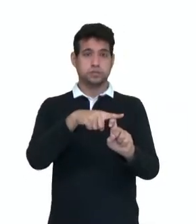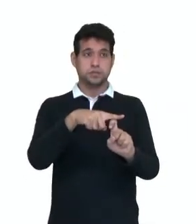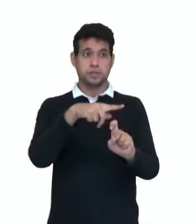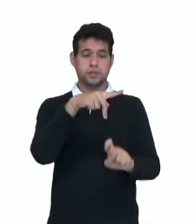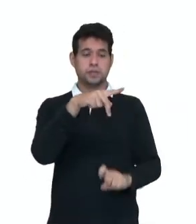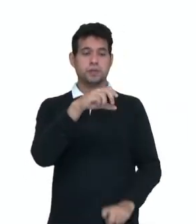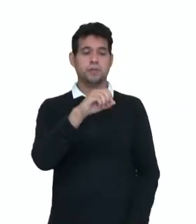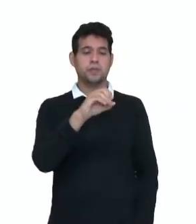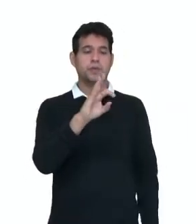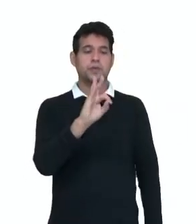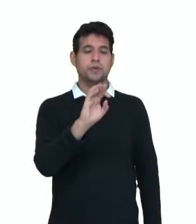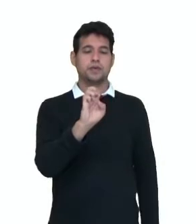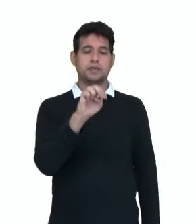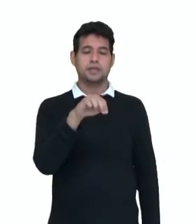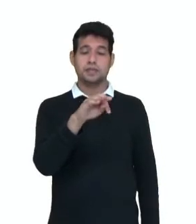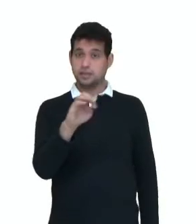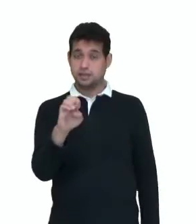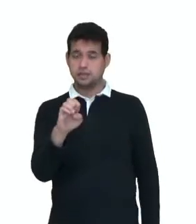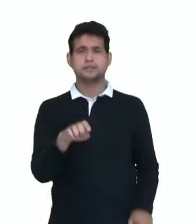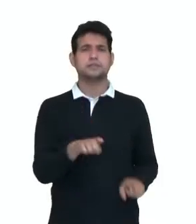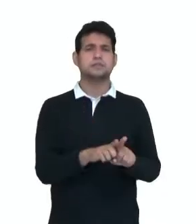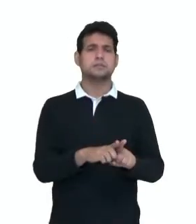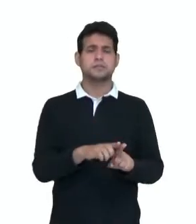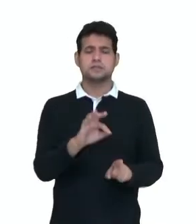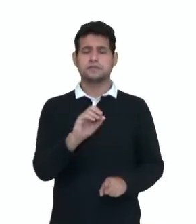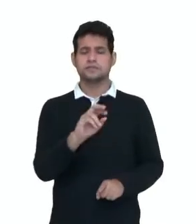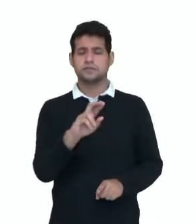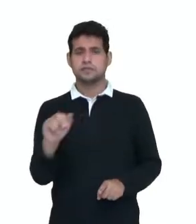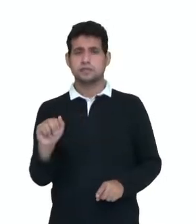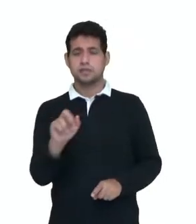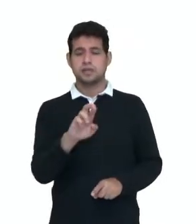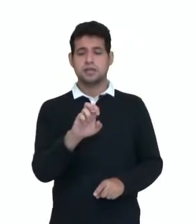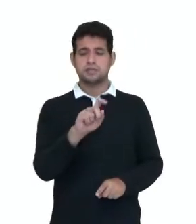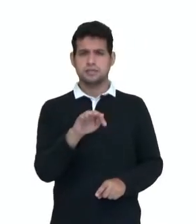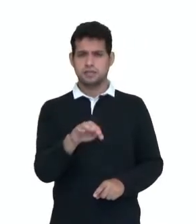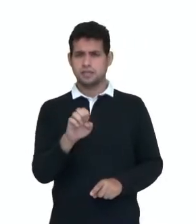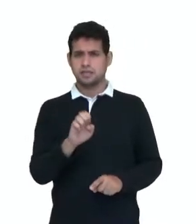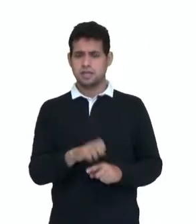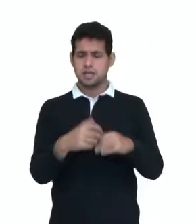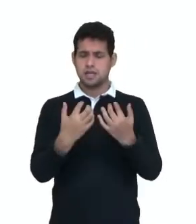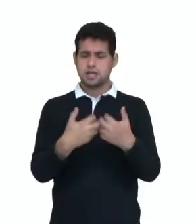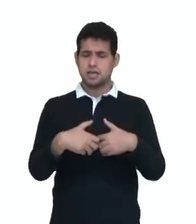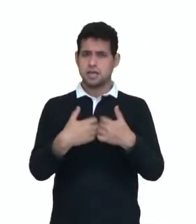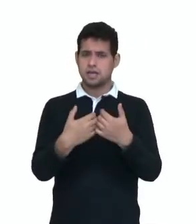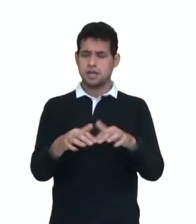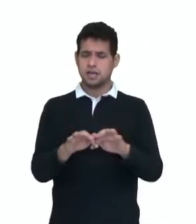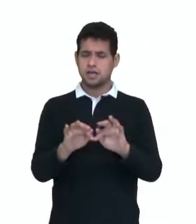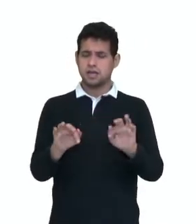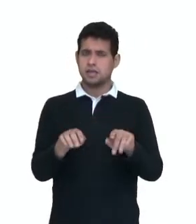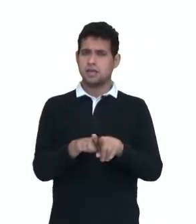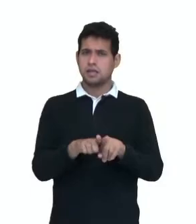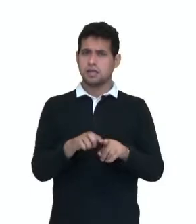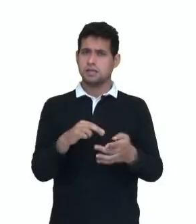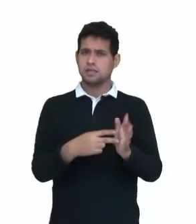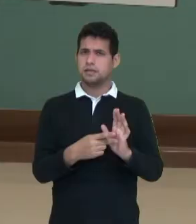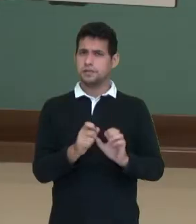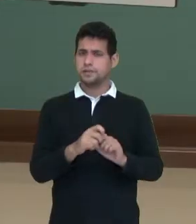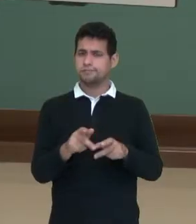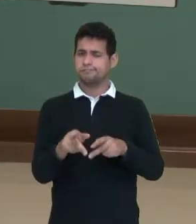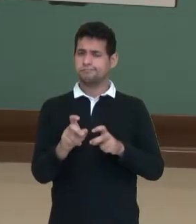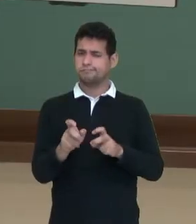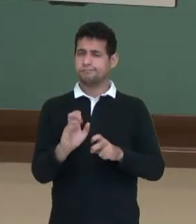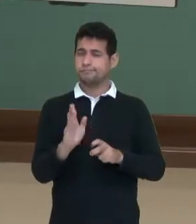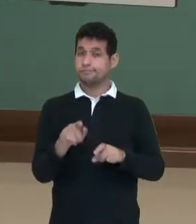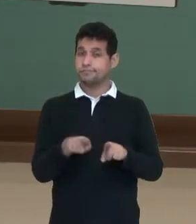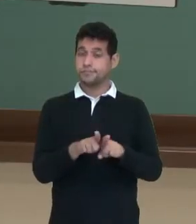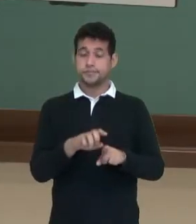potente e força resistente. Então, nessa máquina simples, que é a alavanca interfixa, a gente observa o